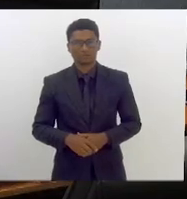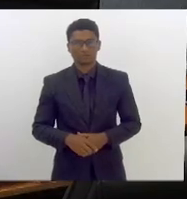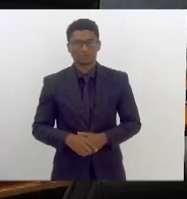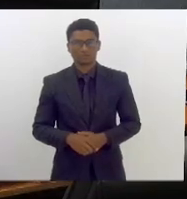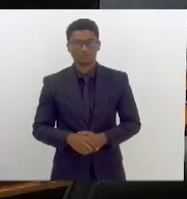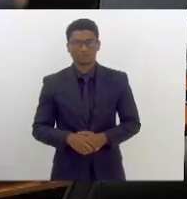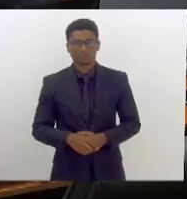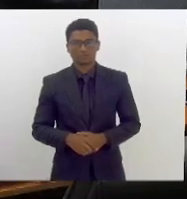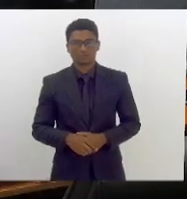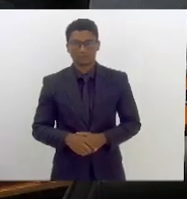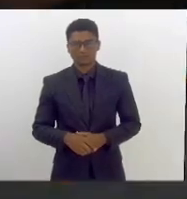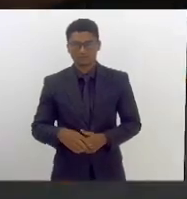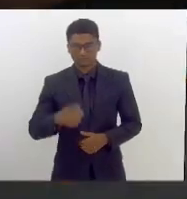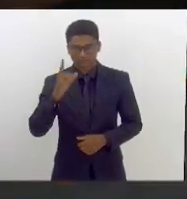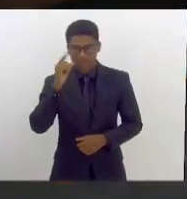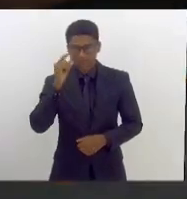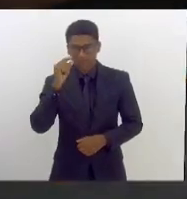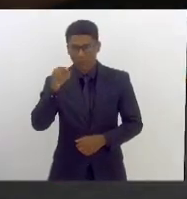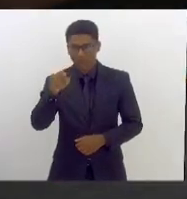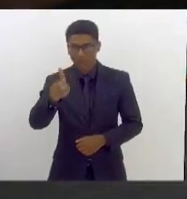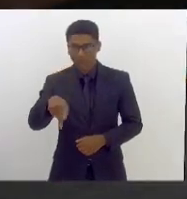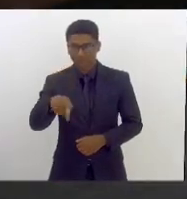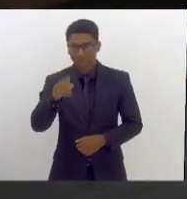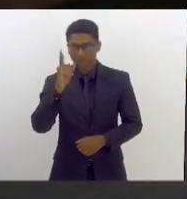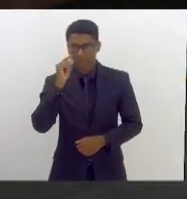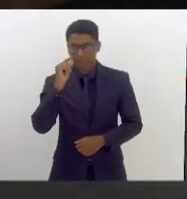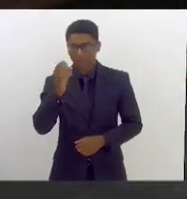Está com sono, presidente.